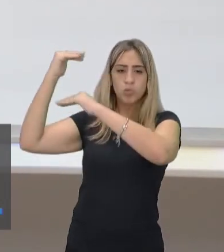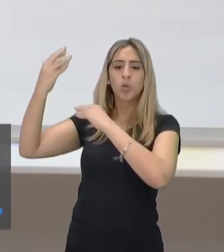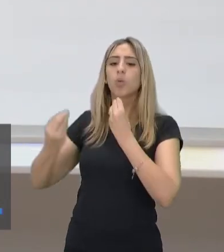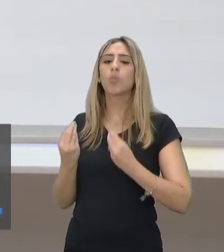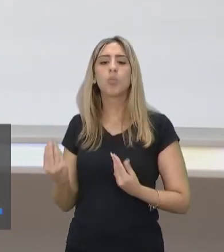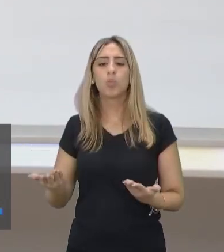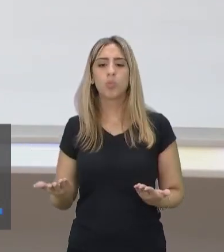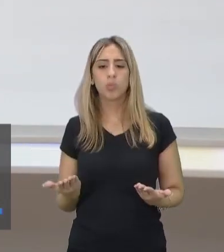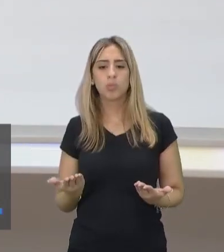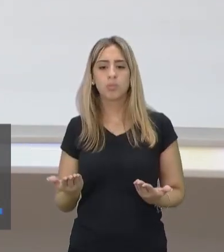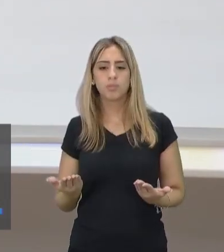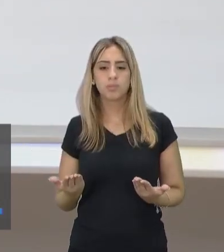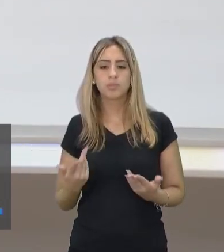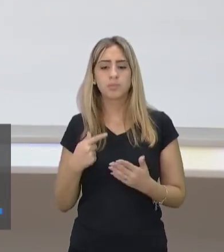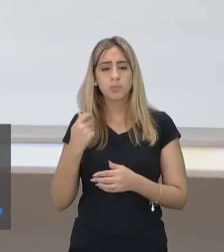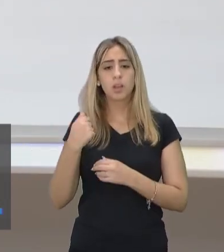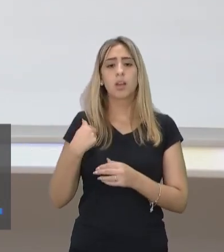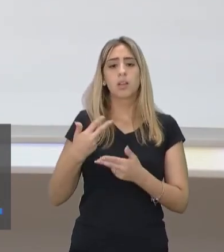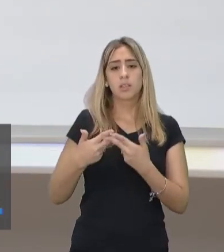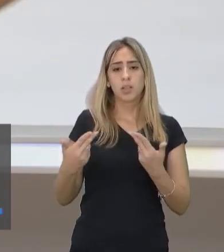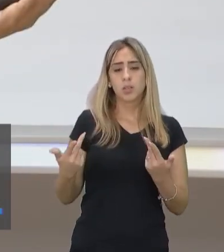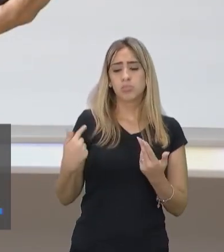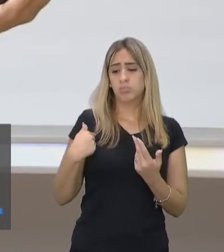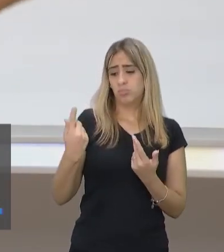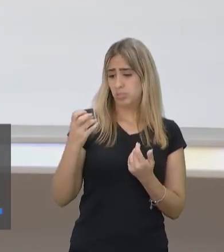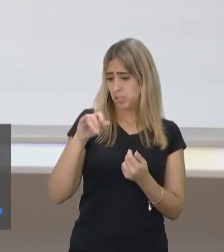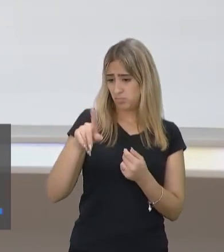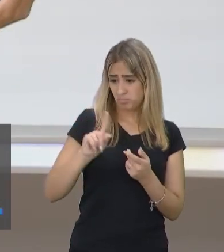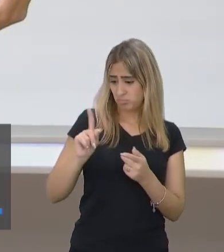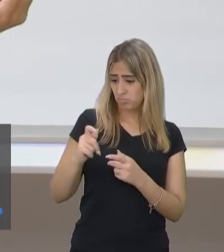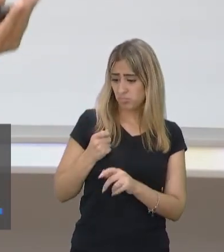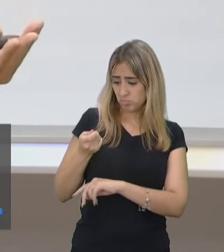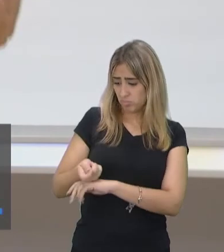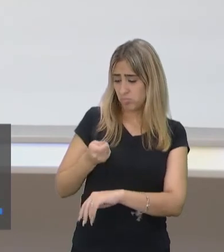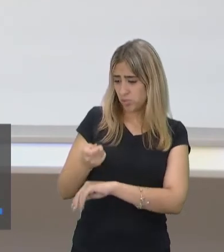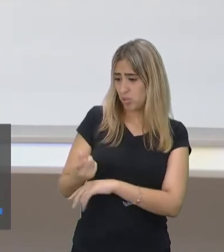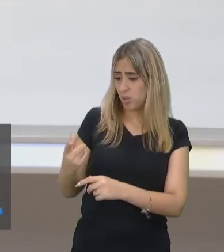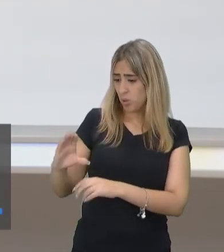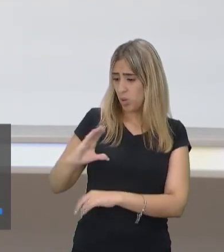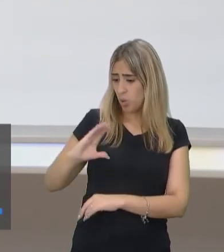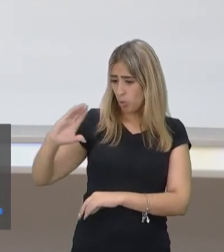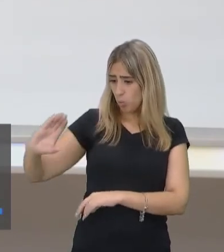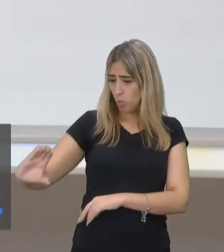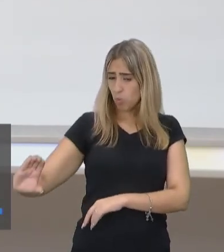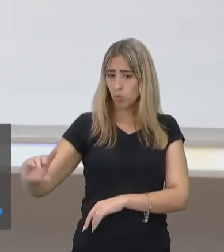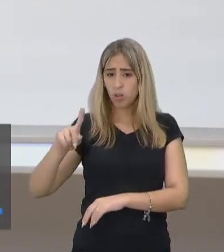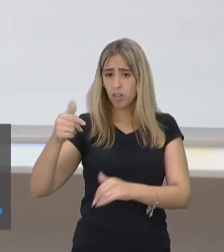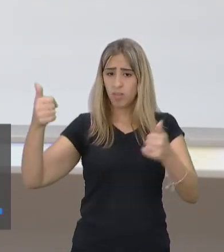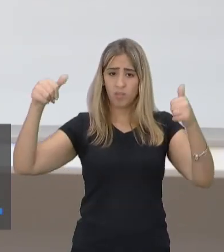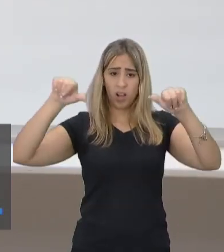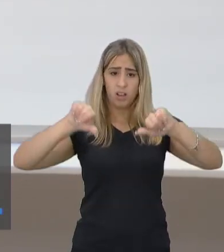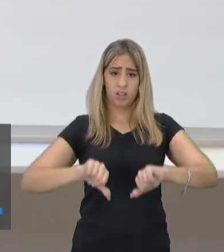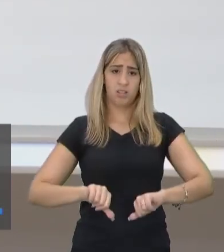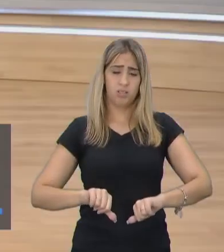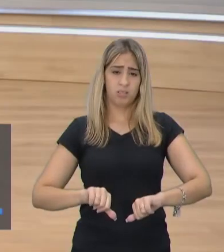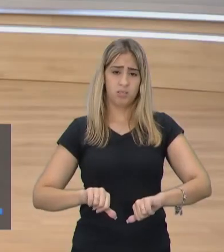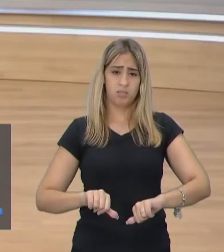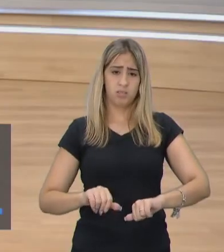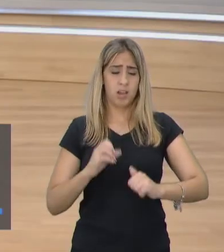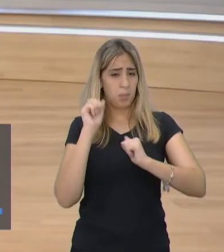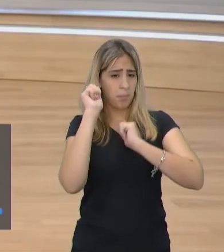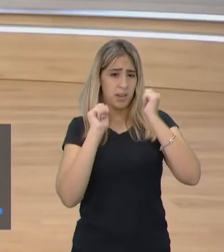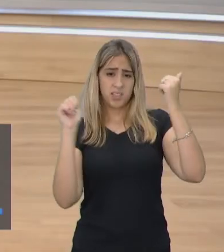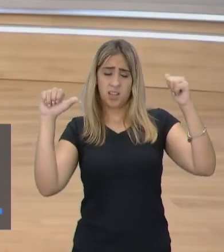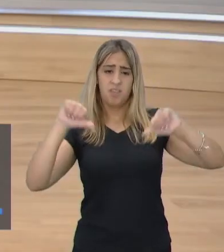lucro, vai chegar um momento que o negócio esmurece Certo. e ele morre. Quando o negócio morre, a gente fala que ele faliu. Faliu. Faliu. Falência. Que lembra